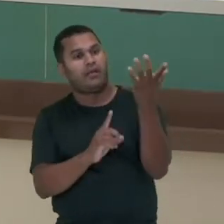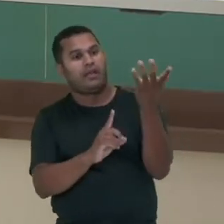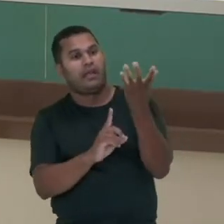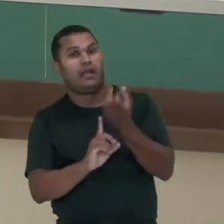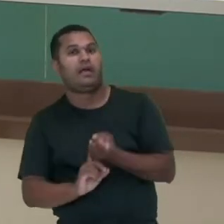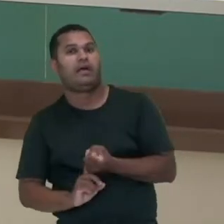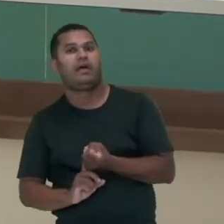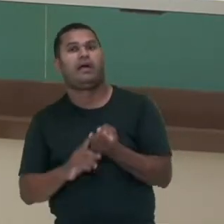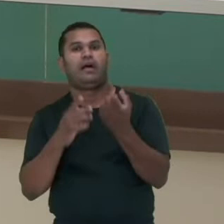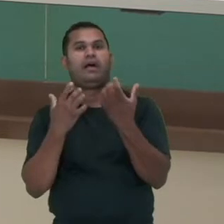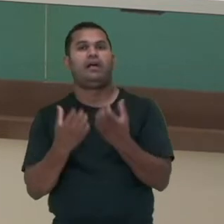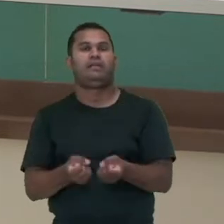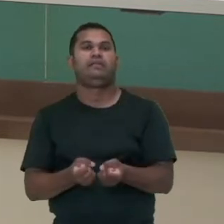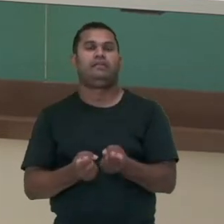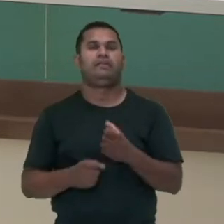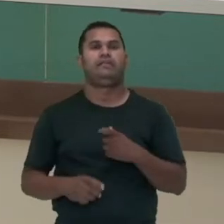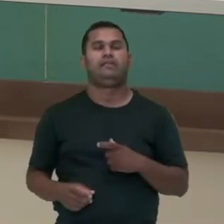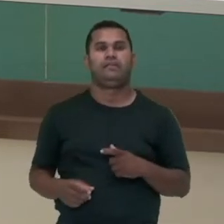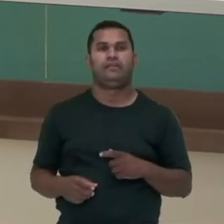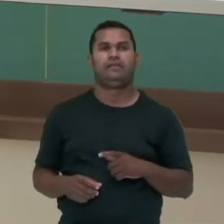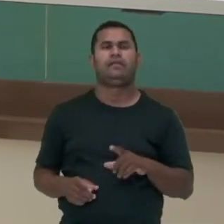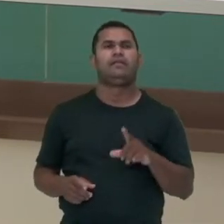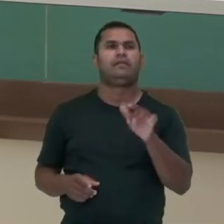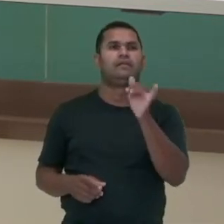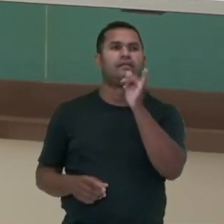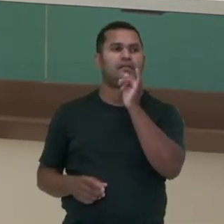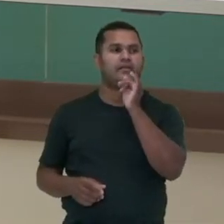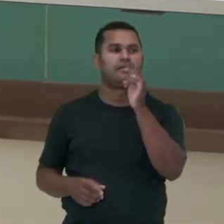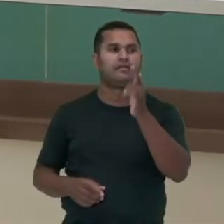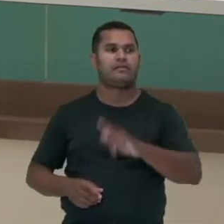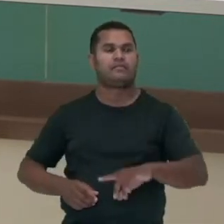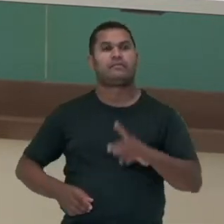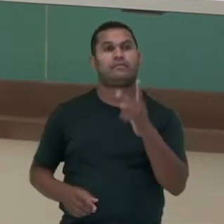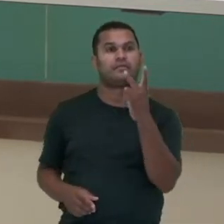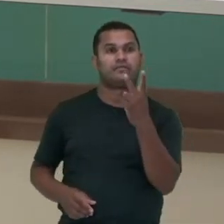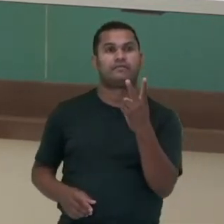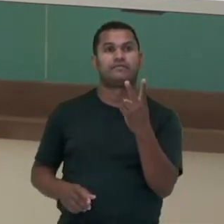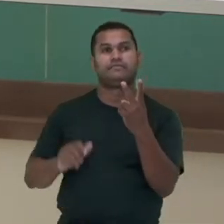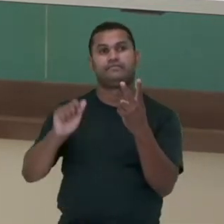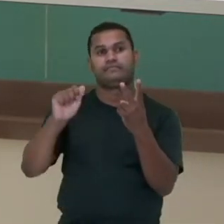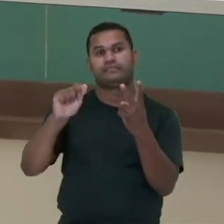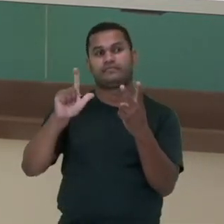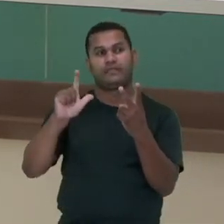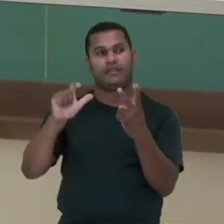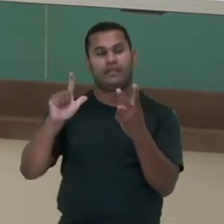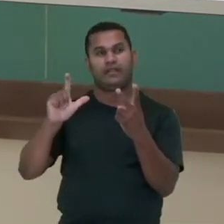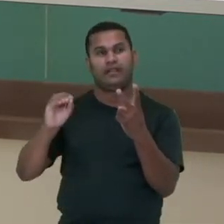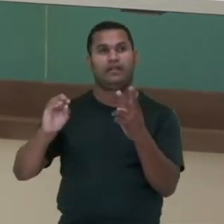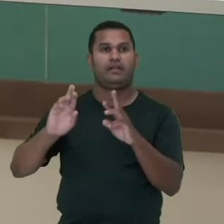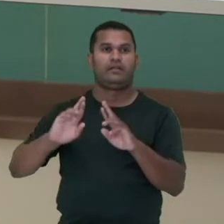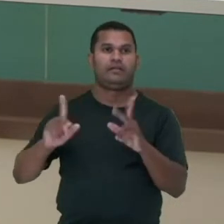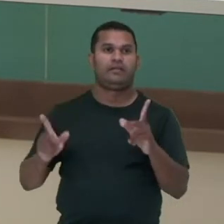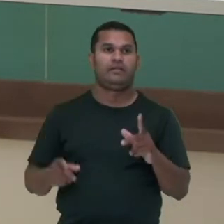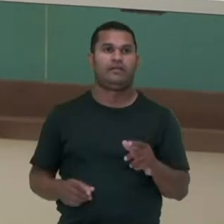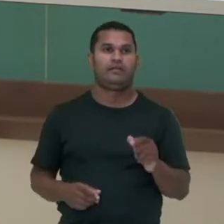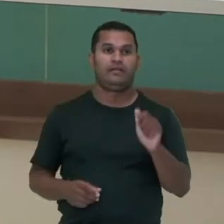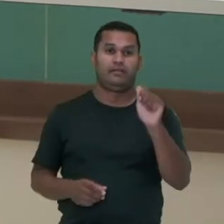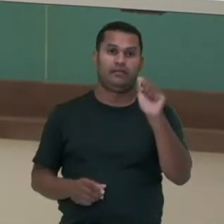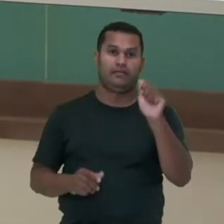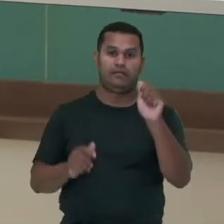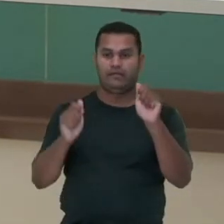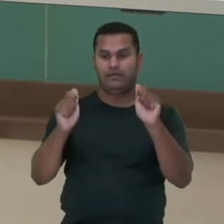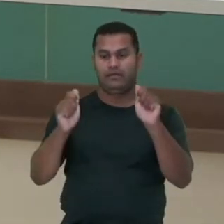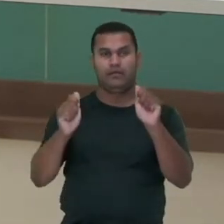tendo apenas um deles. Então vamos pensar em dois alelos diferentes, azão e azinho. Tendo pelo menos um azão, a gente já tem a manifestação